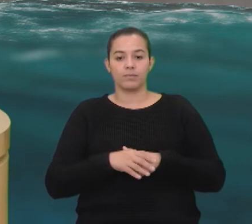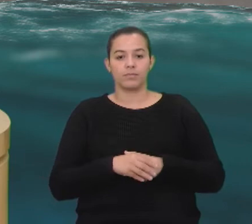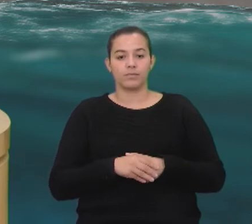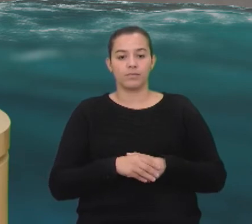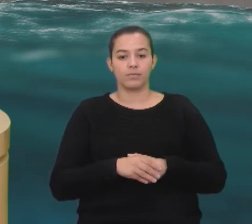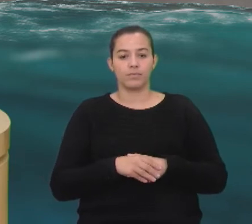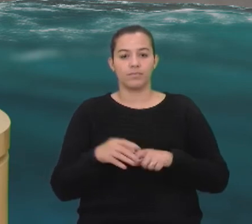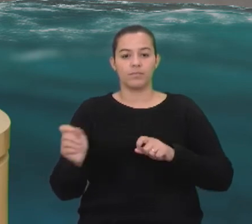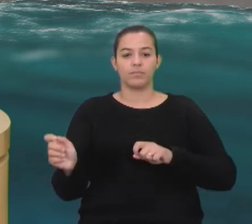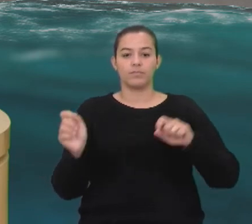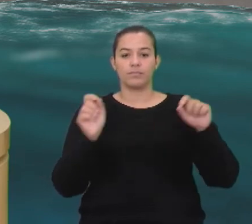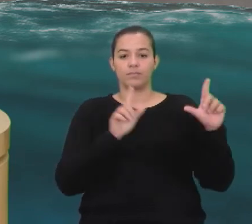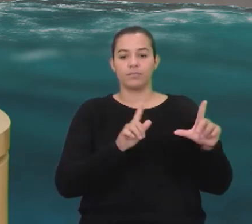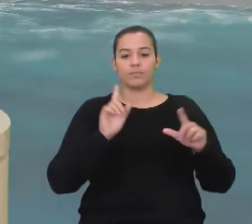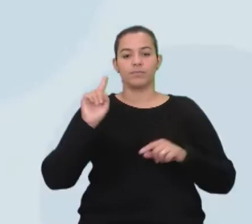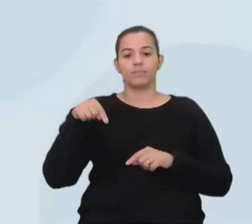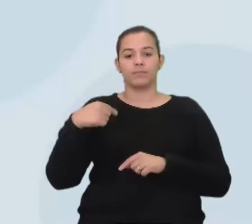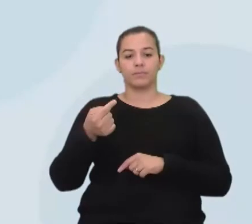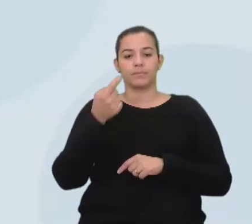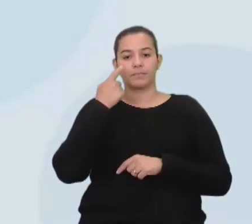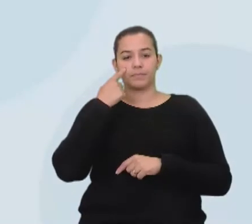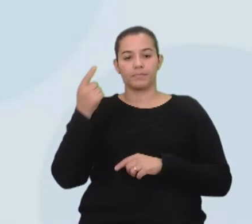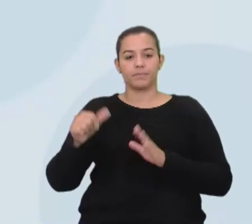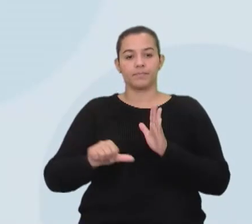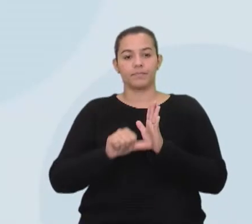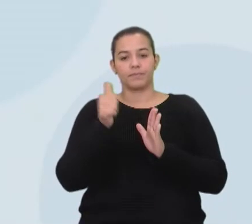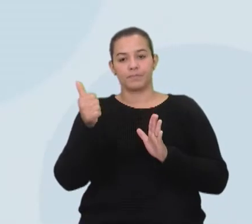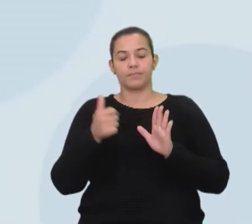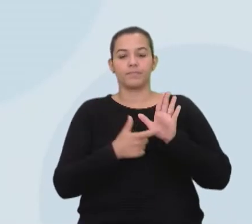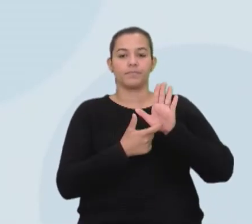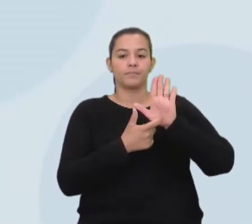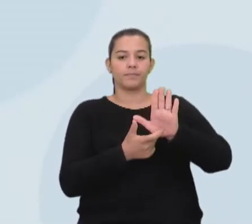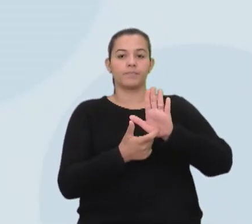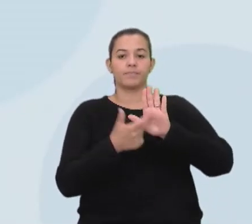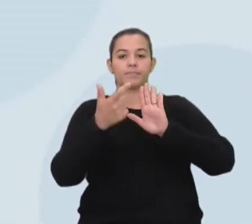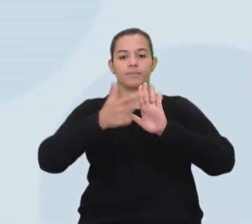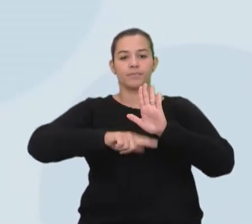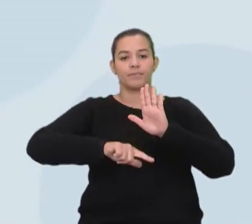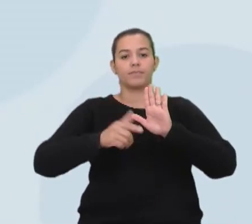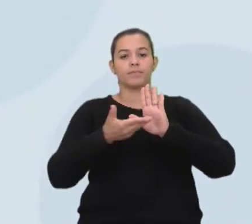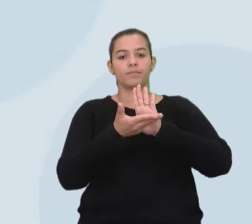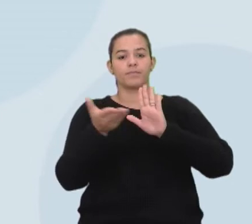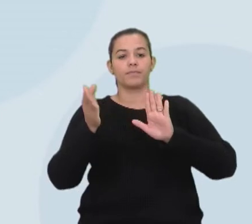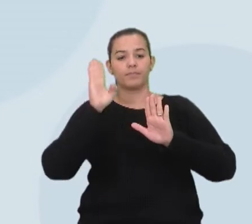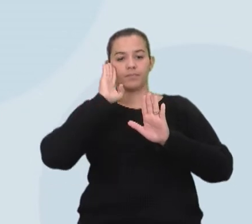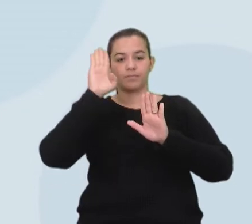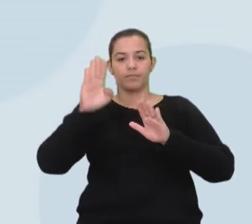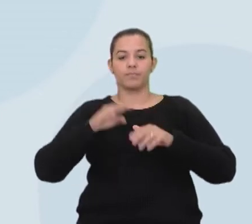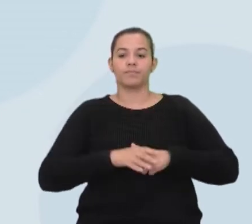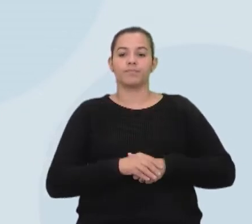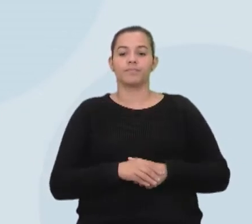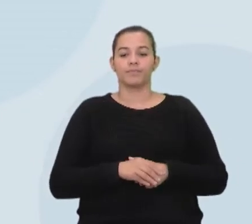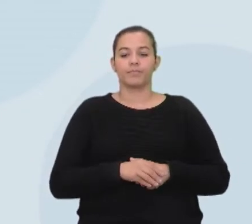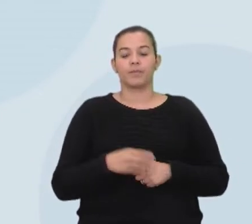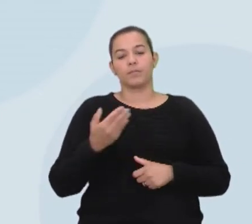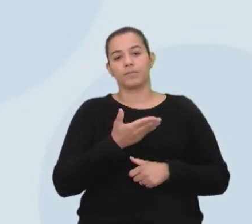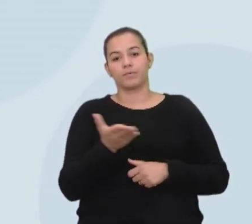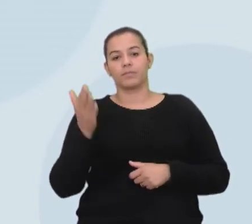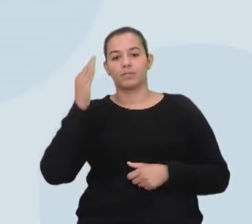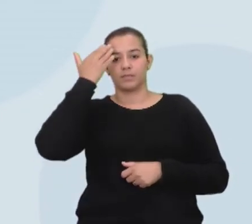aí na tela para vocês, né? A primeira apresentação aí dos conceitos principais para